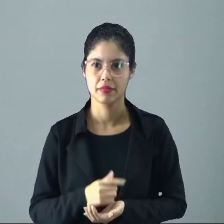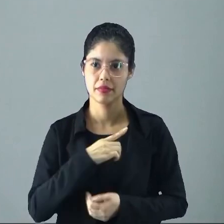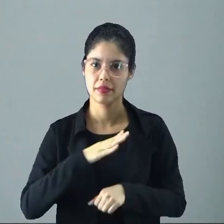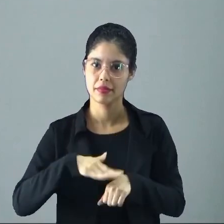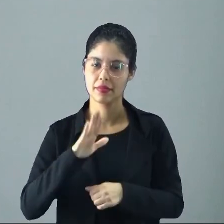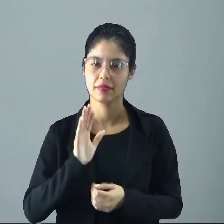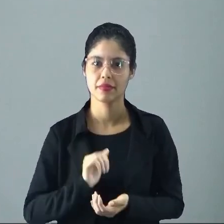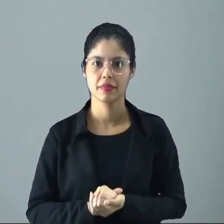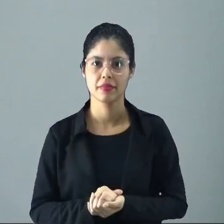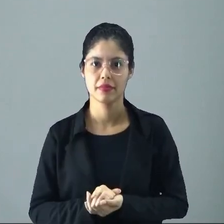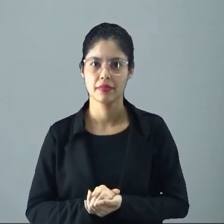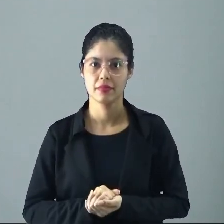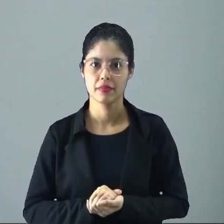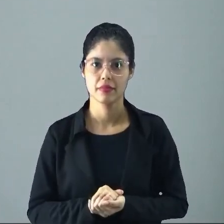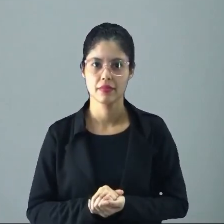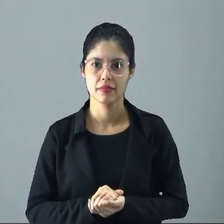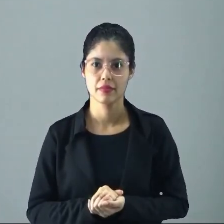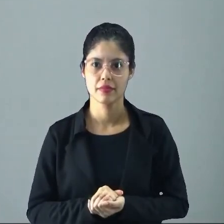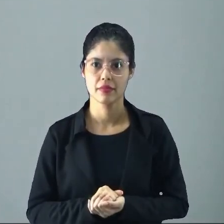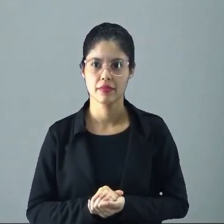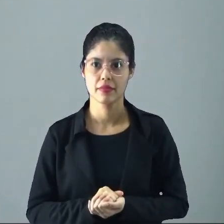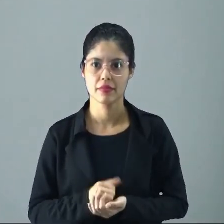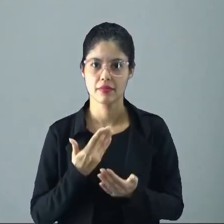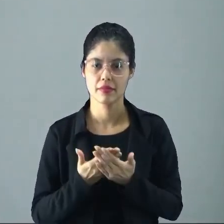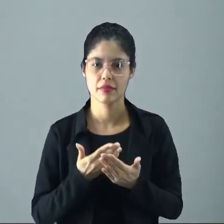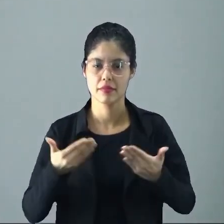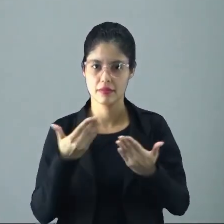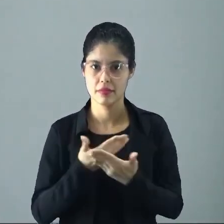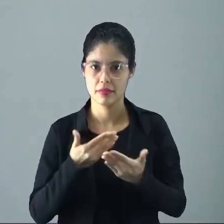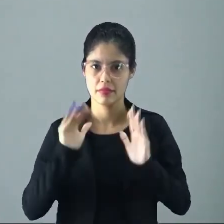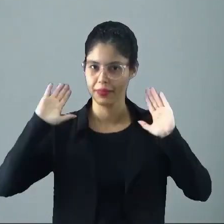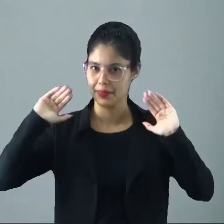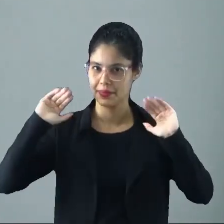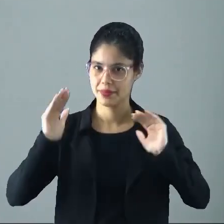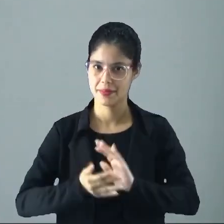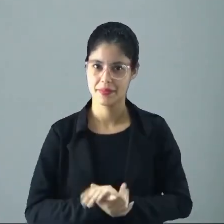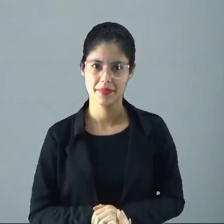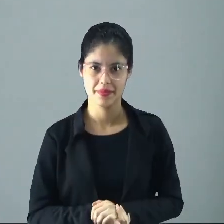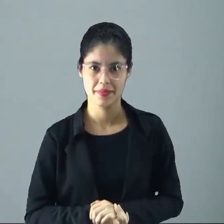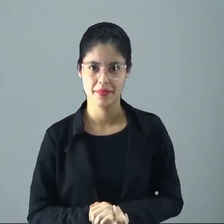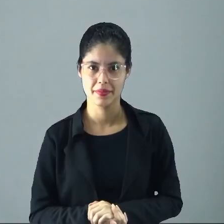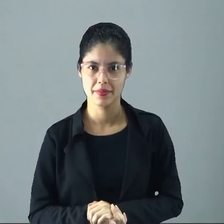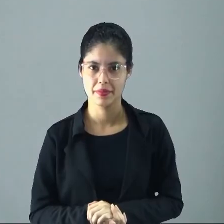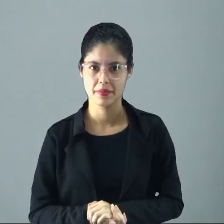Tem mais, viu? Estudem, se cuidem. Tchau, tchau.